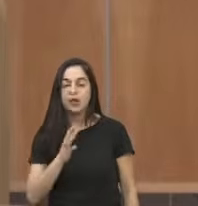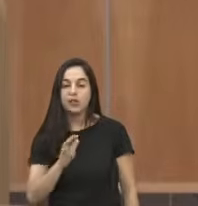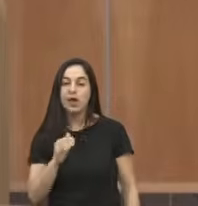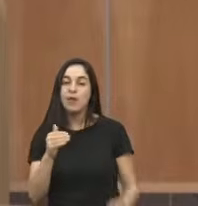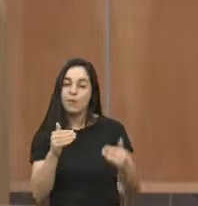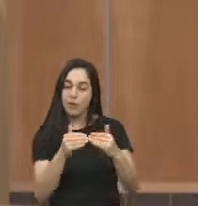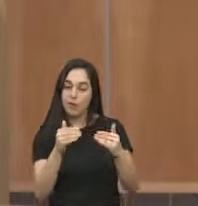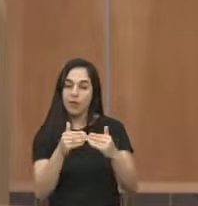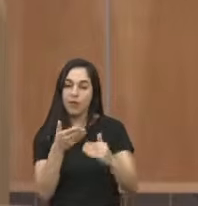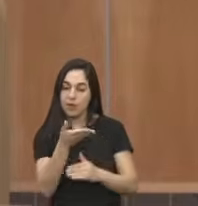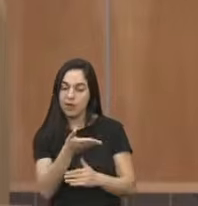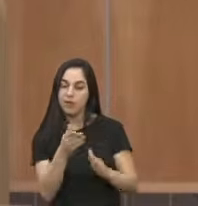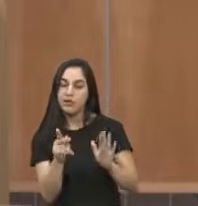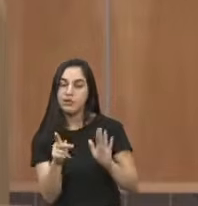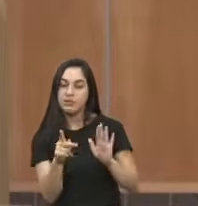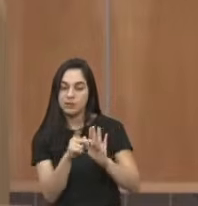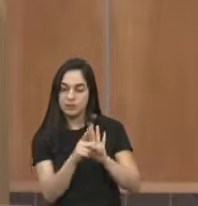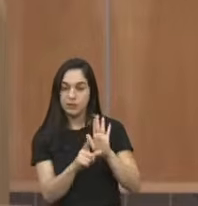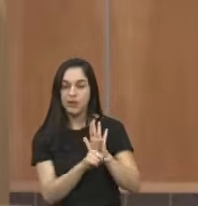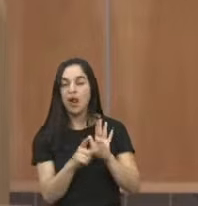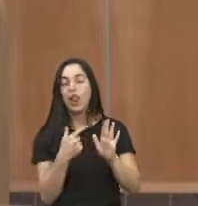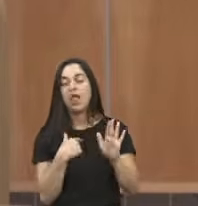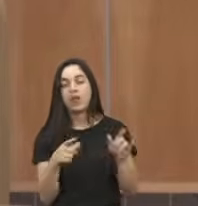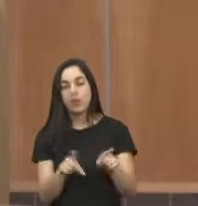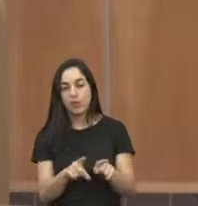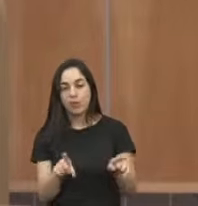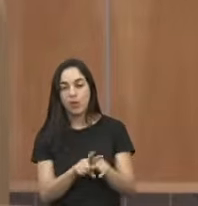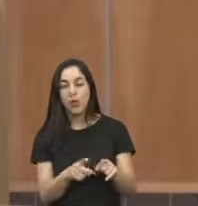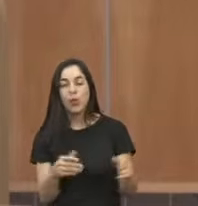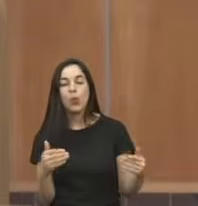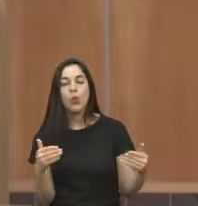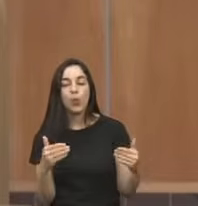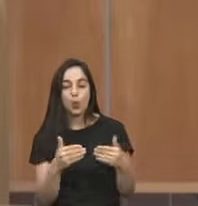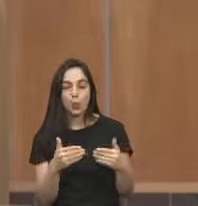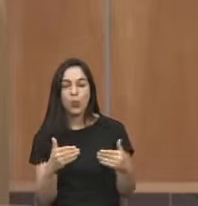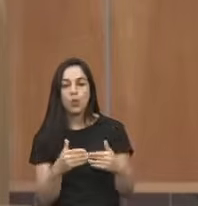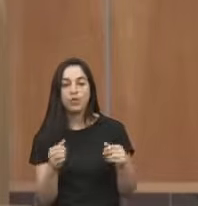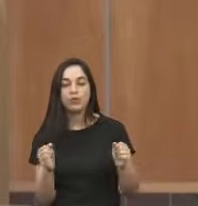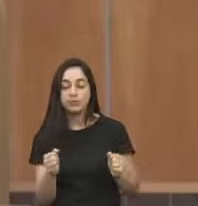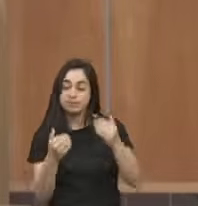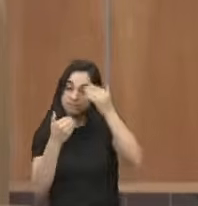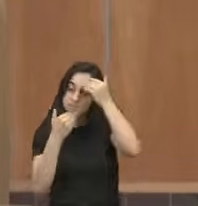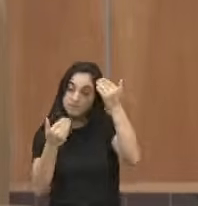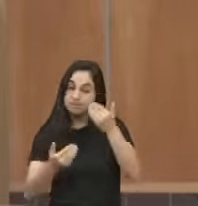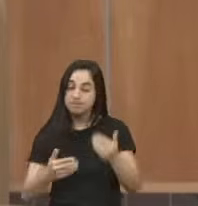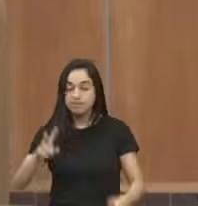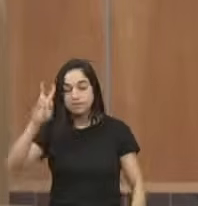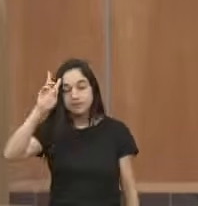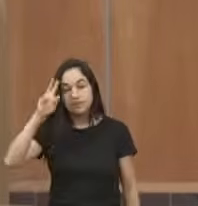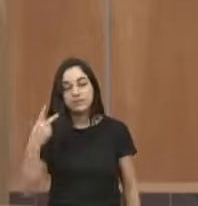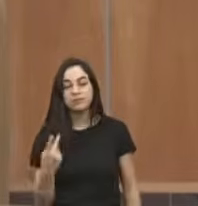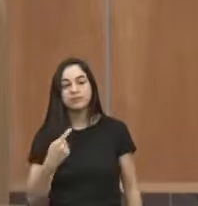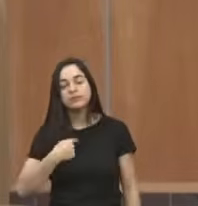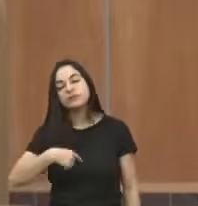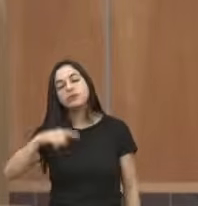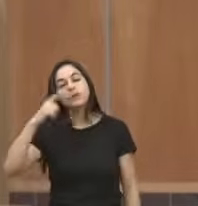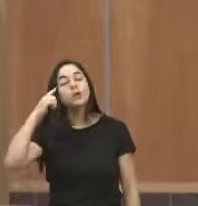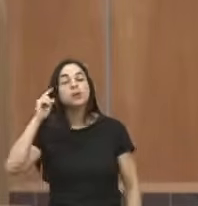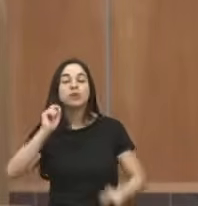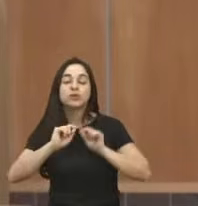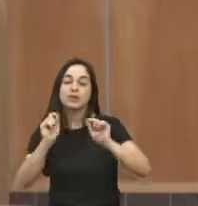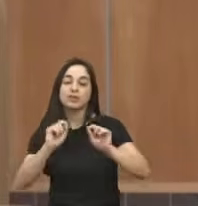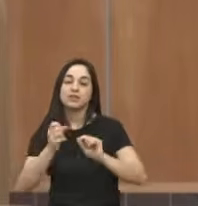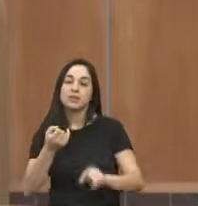é favorável, sou a favor disso também, dessa homenagem, desse reconhecimento. Porque eu penso o seguinte, Paulinho, se nós